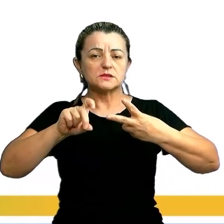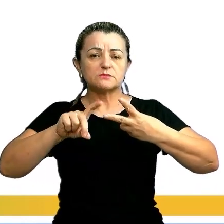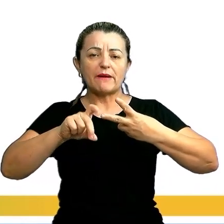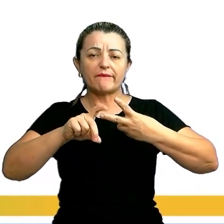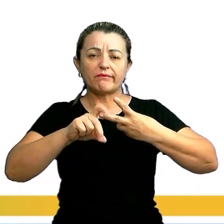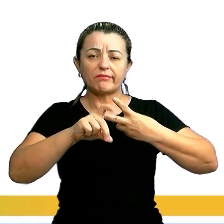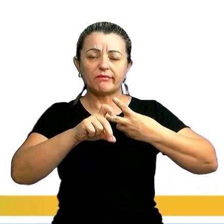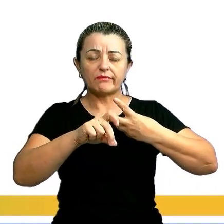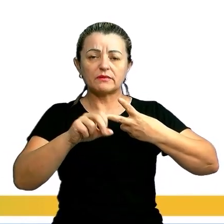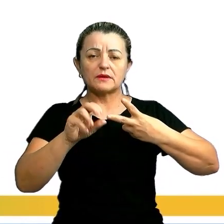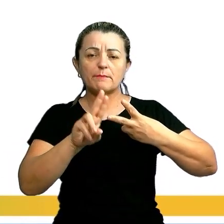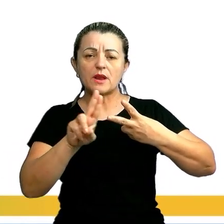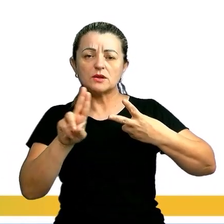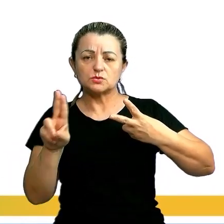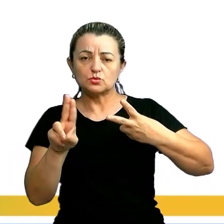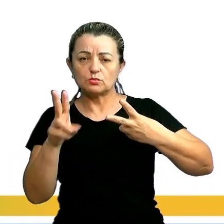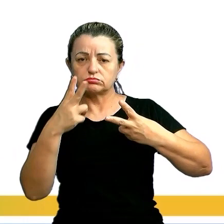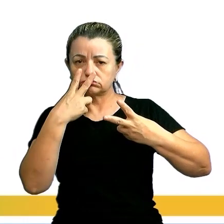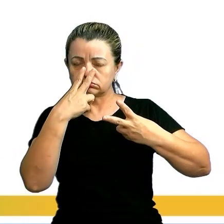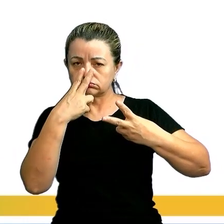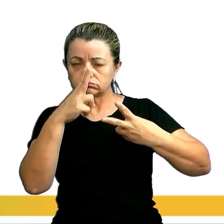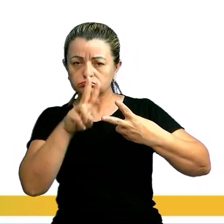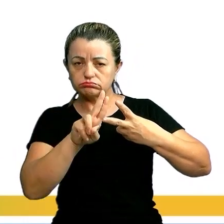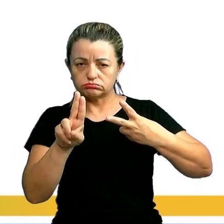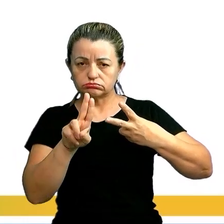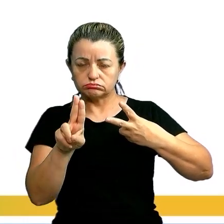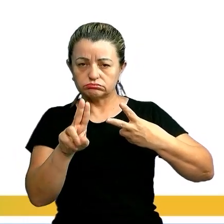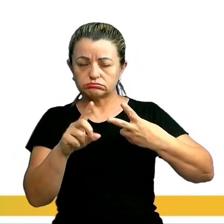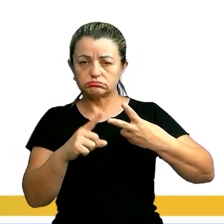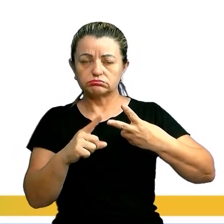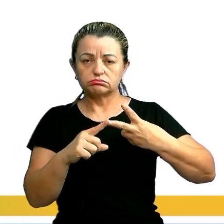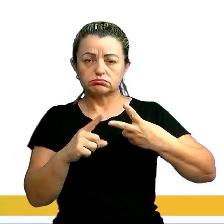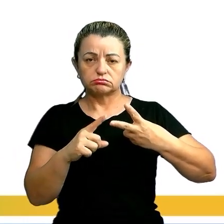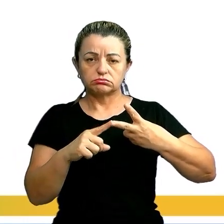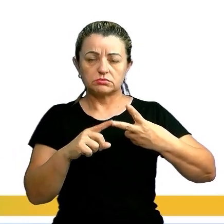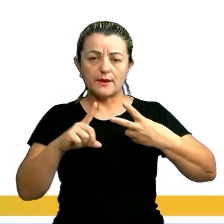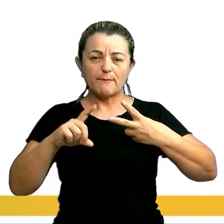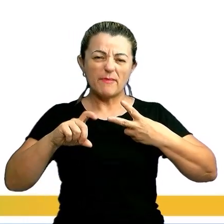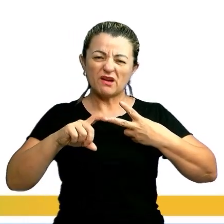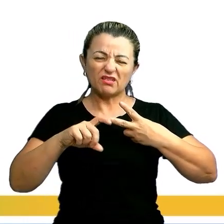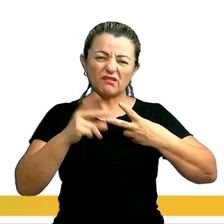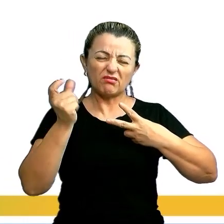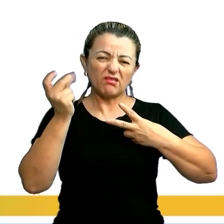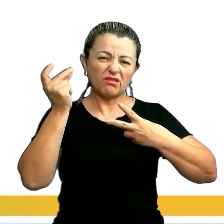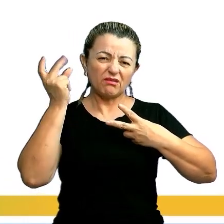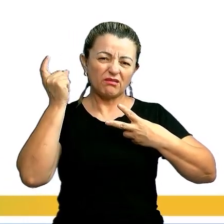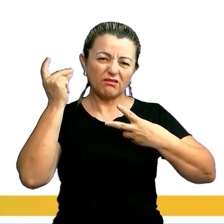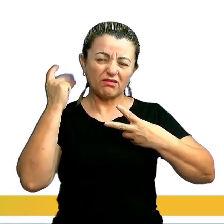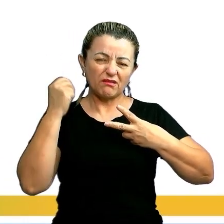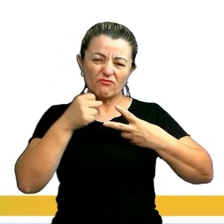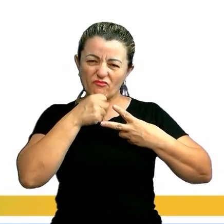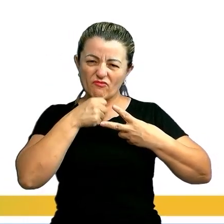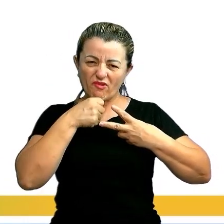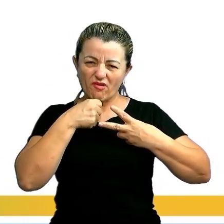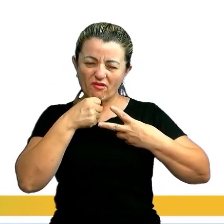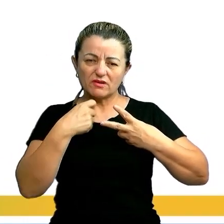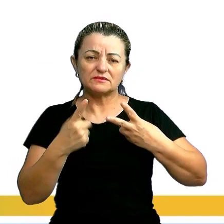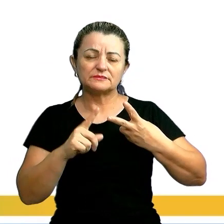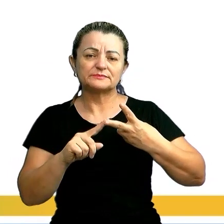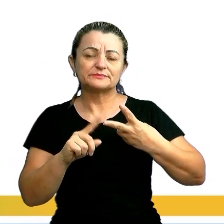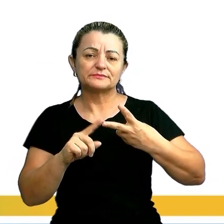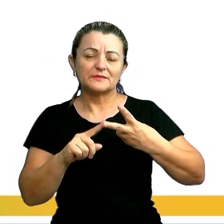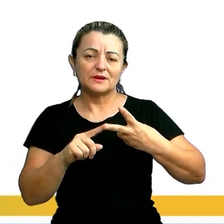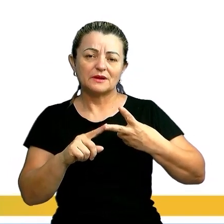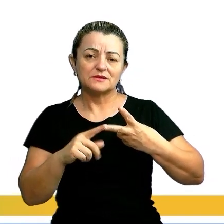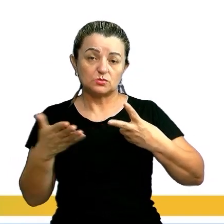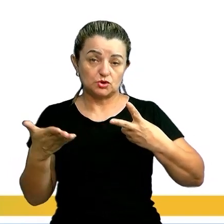que pelo nome que se lê, né? São bactérias antigas, mas nem tanto, elas são